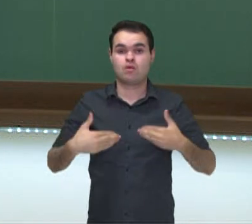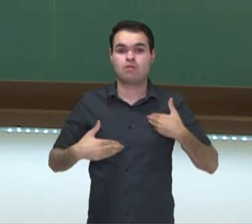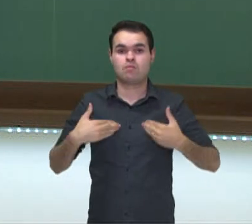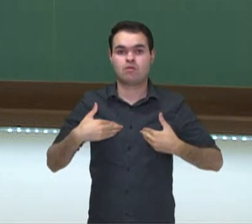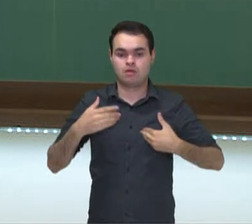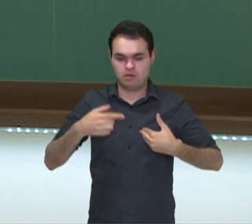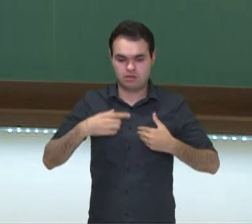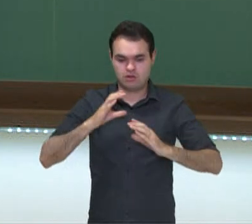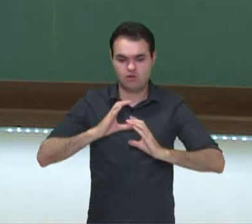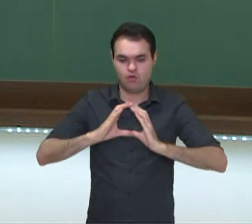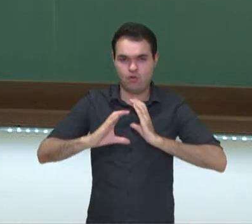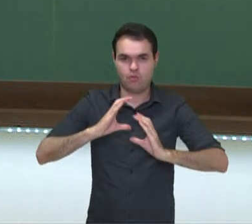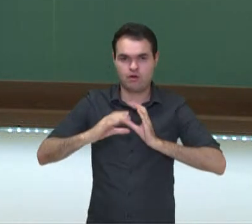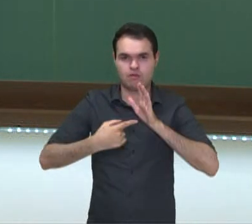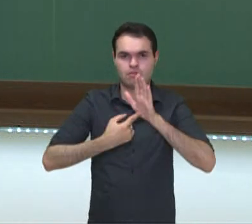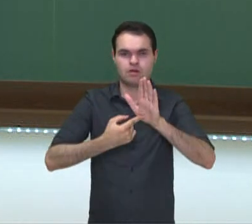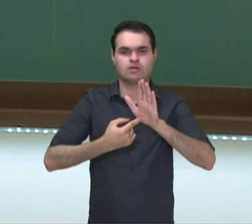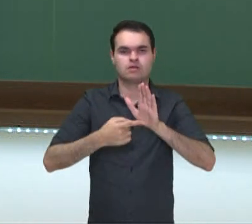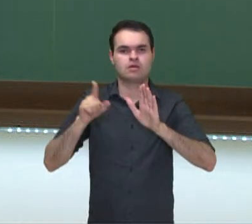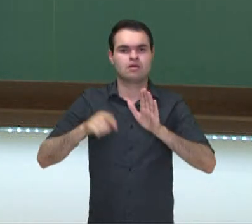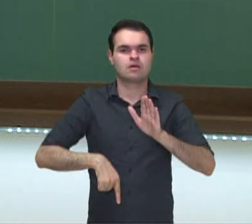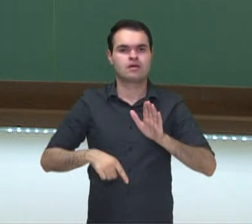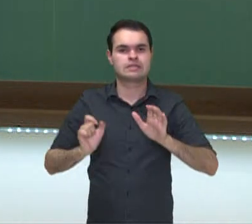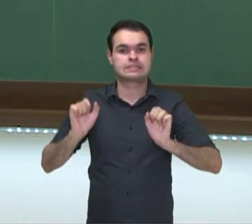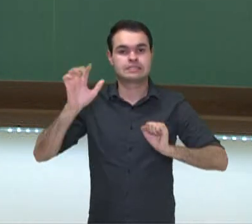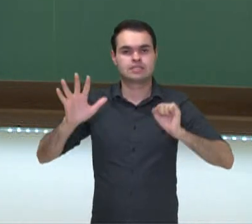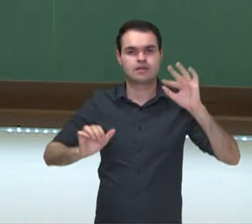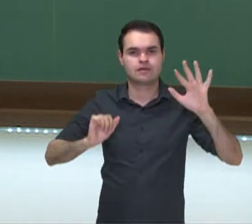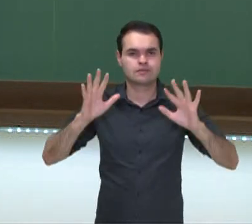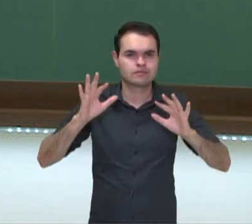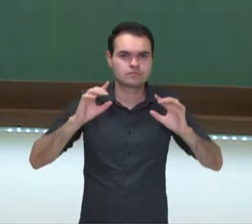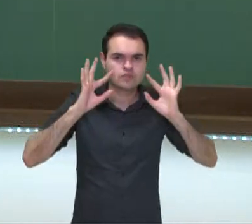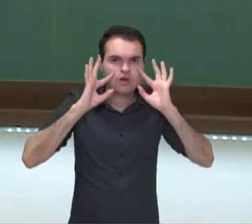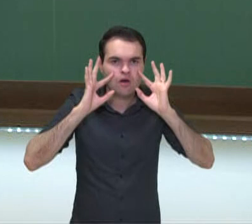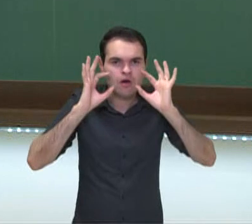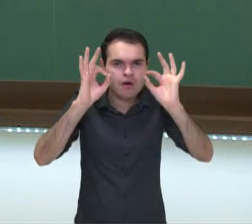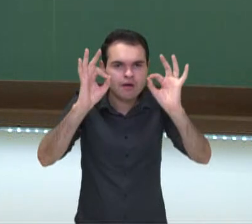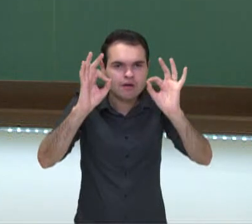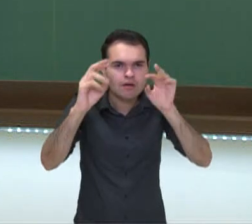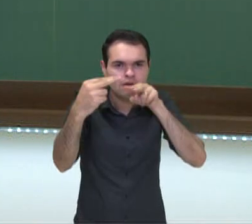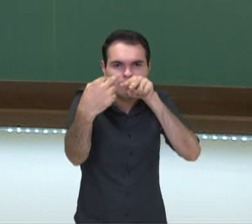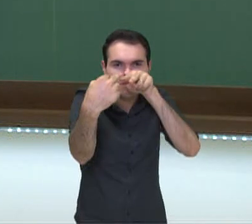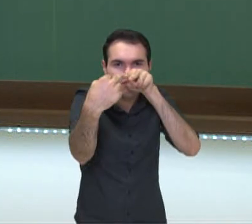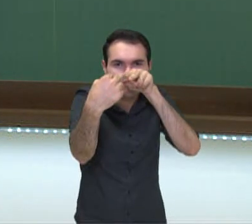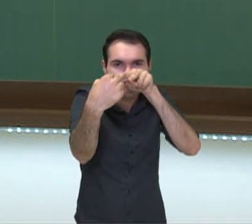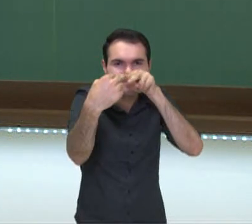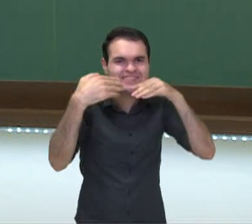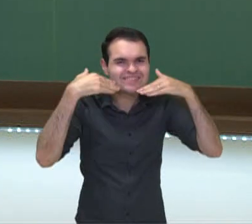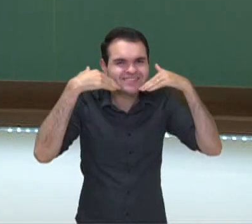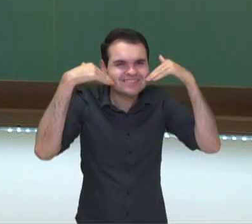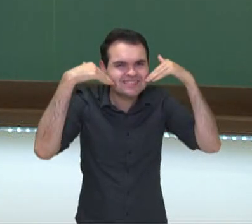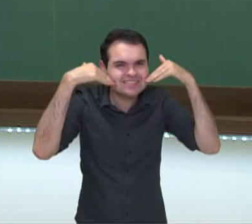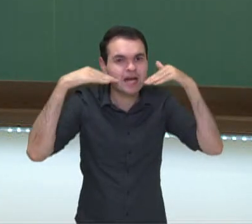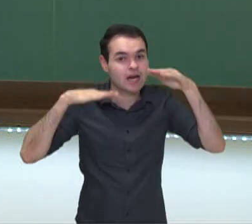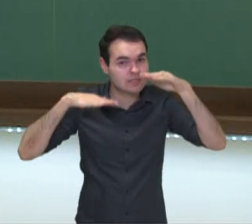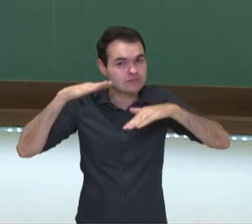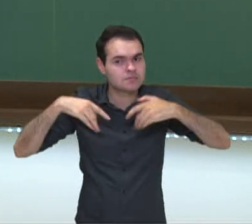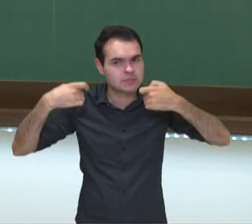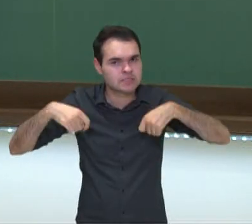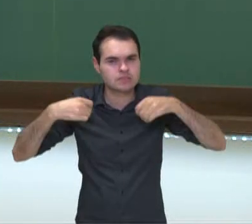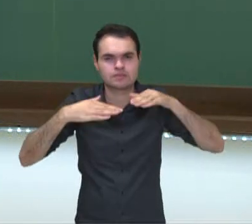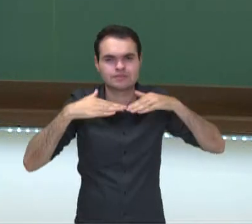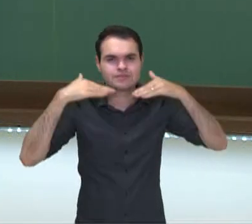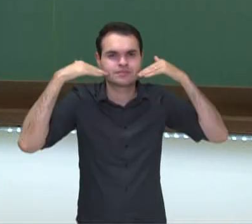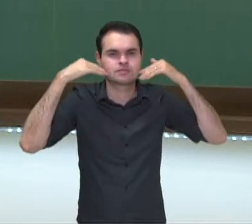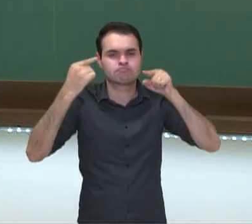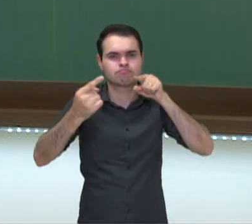comunica muito. Ter gestos sutis, olhar nos olhos, sorrir quando necessário,